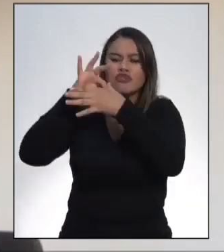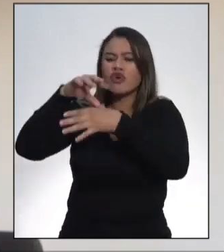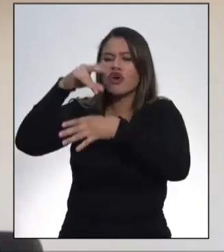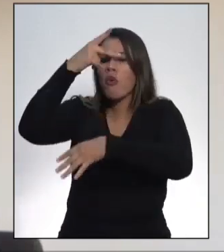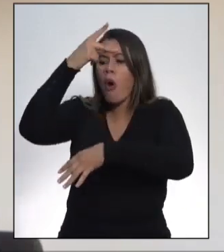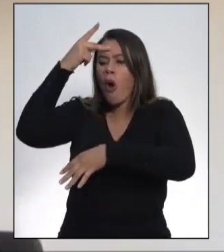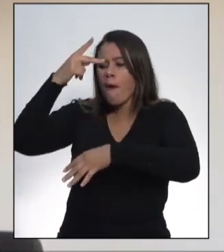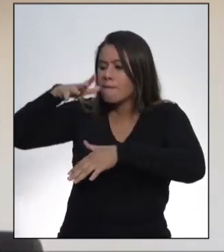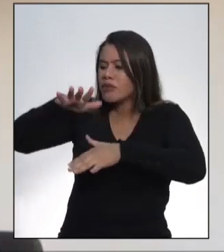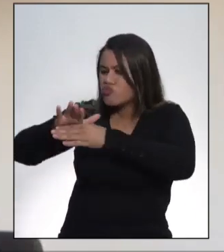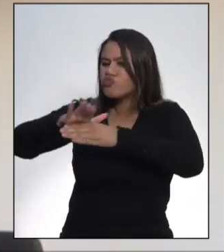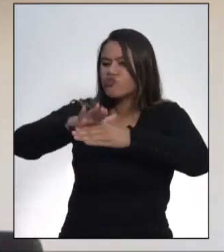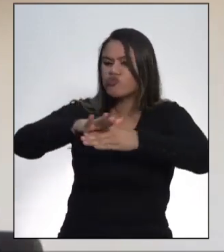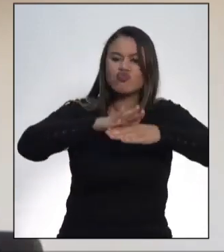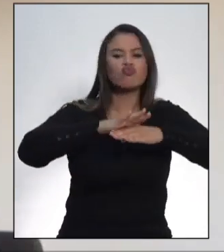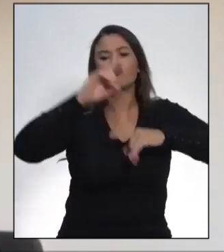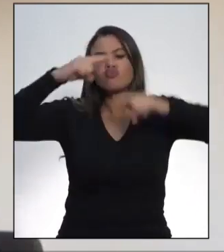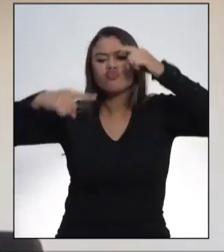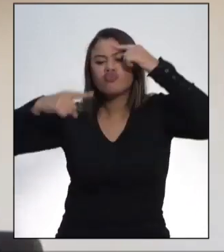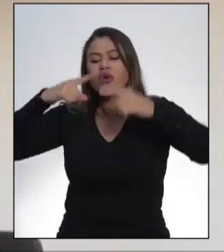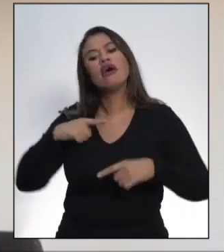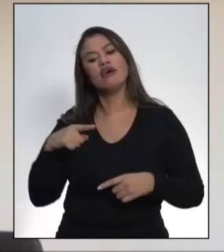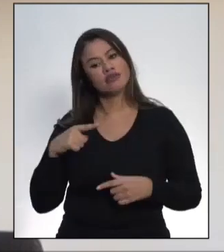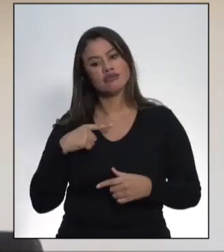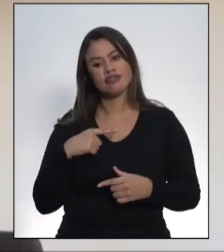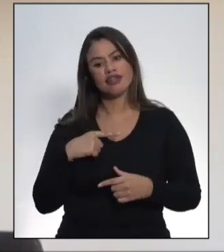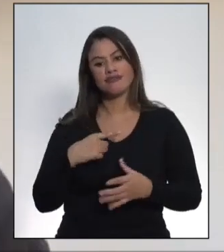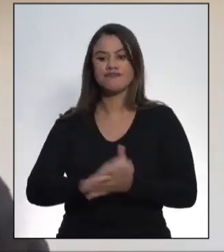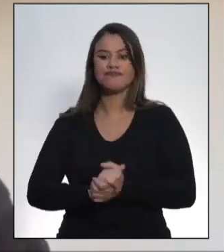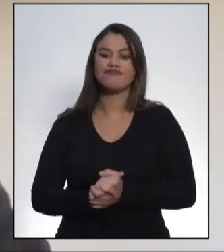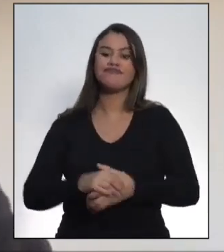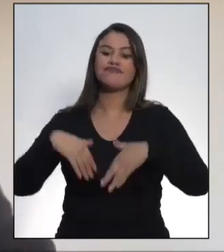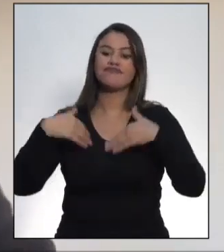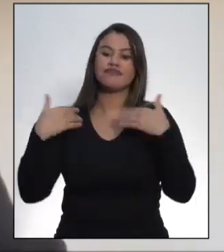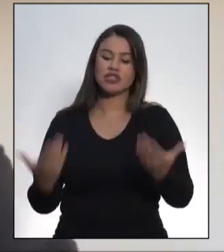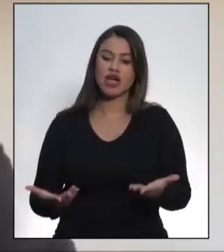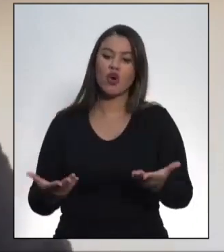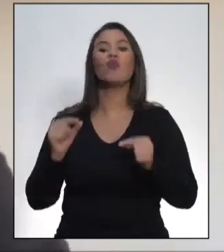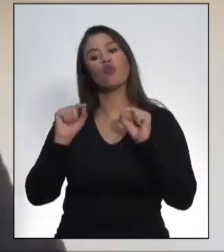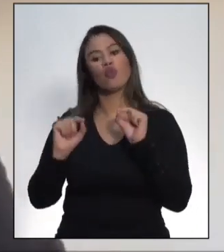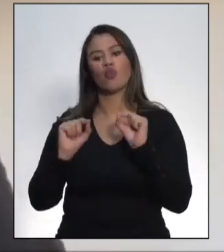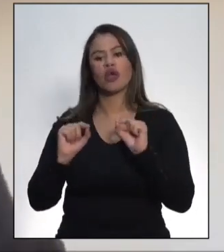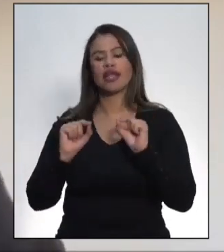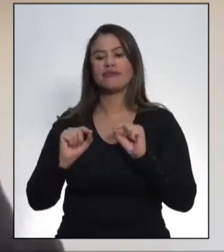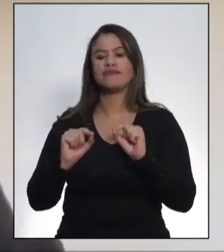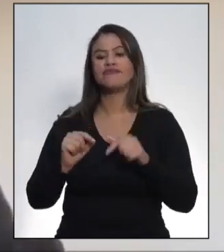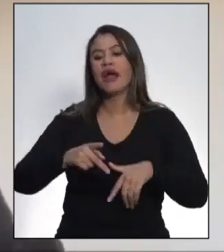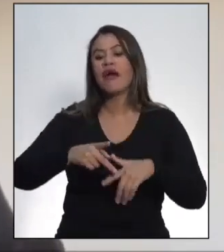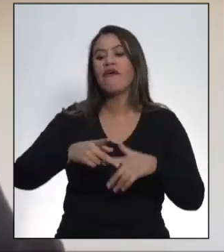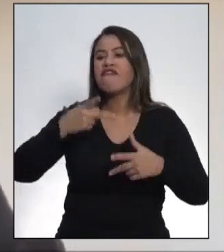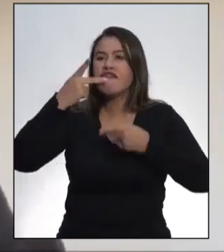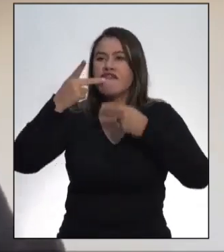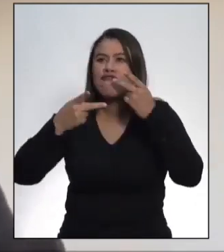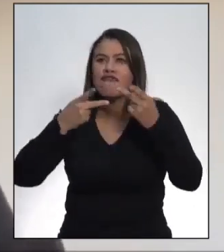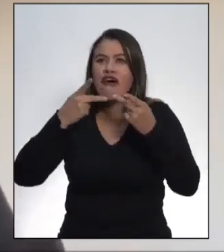pessoas, também é absolutamente essencial. Então, geralmente, quase sempre, histórias de sucesso de empreendedorismo não